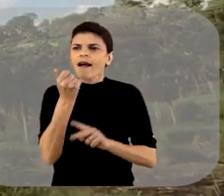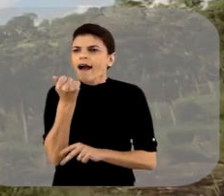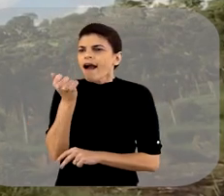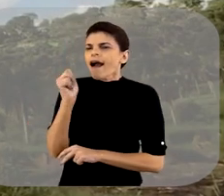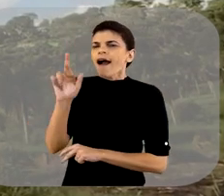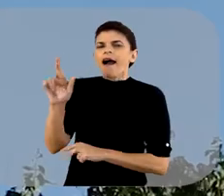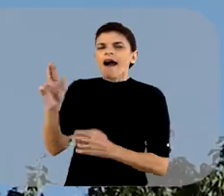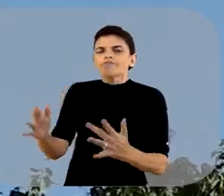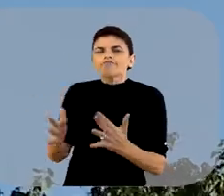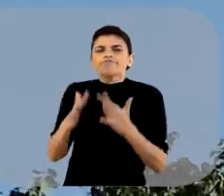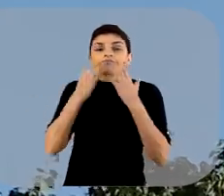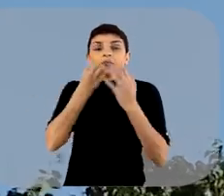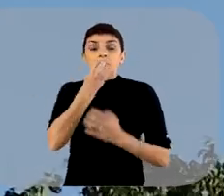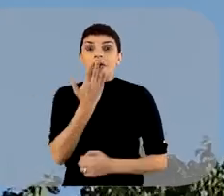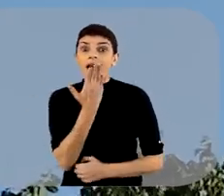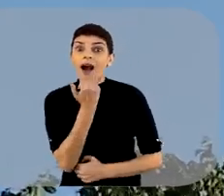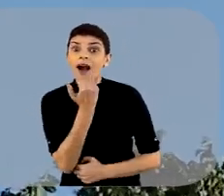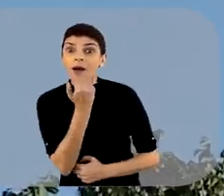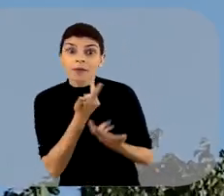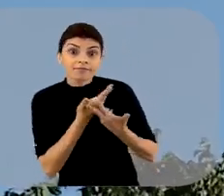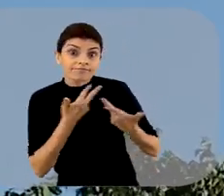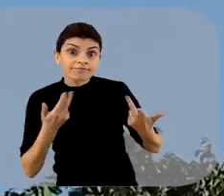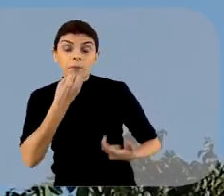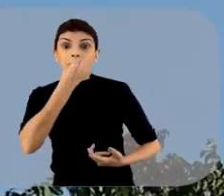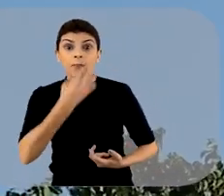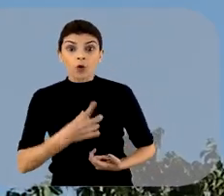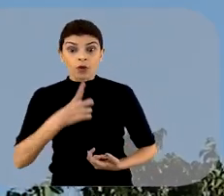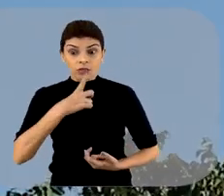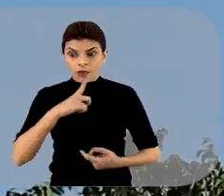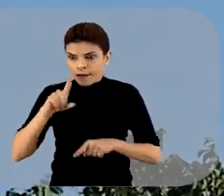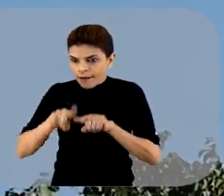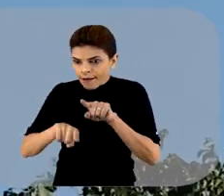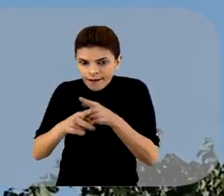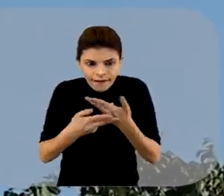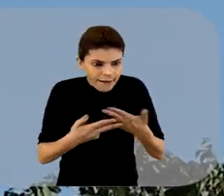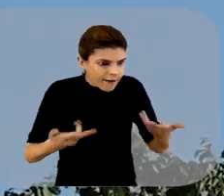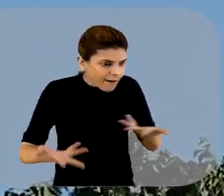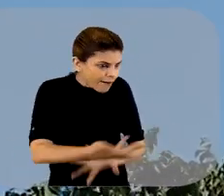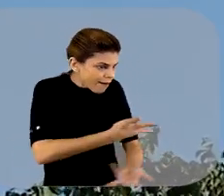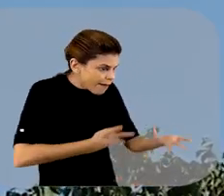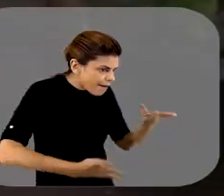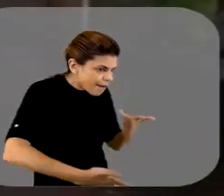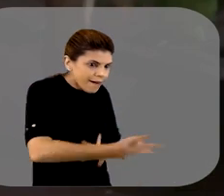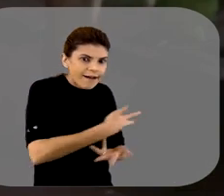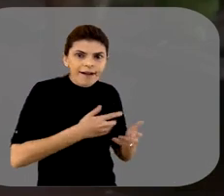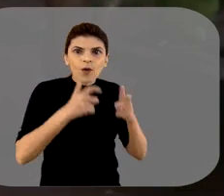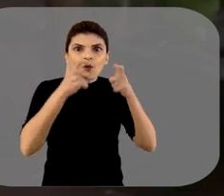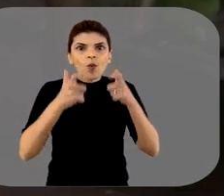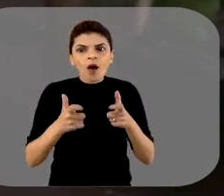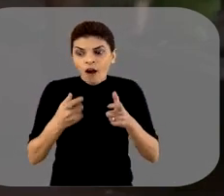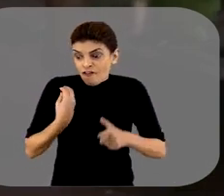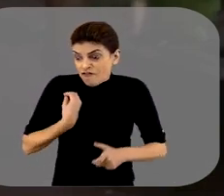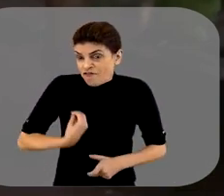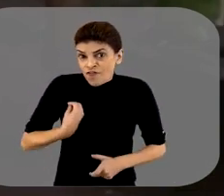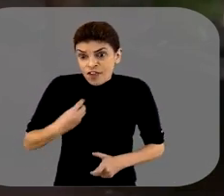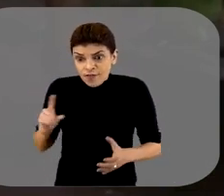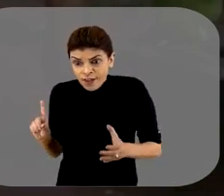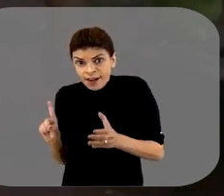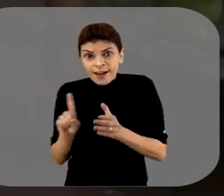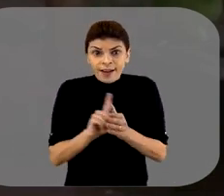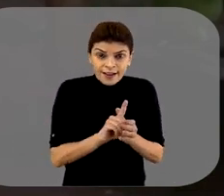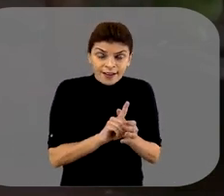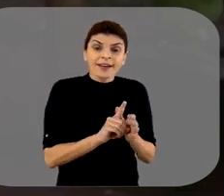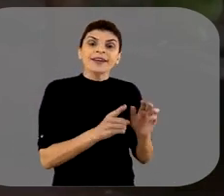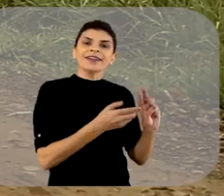bom, alimentação boa, se tem recursos naturais, riqueza naturais no lugar onde vivem os indígenas Guarani